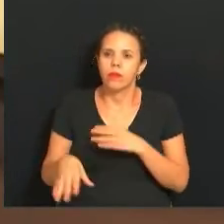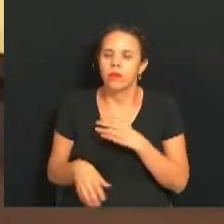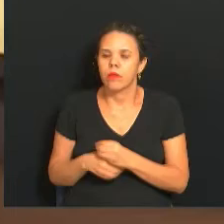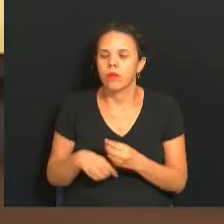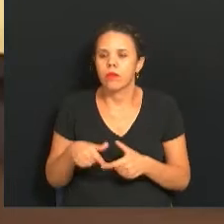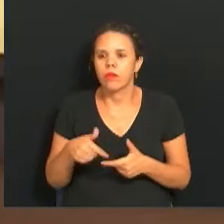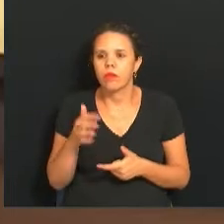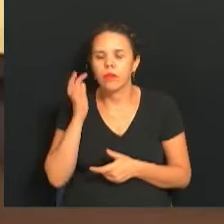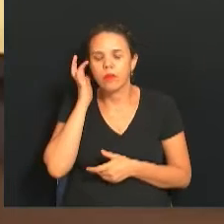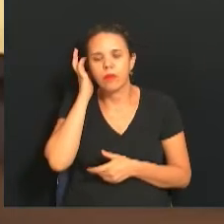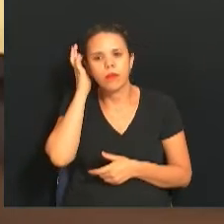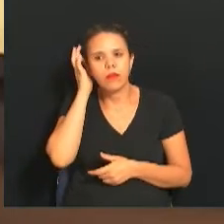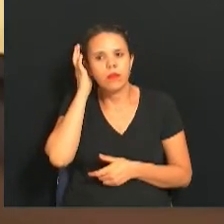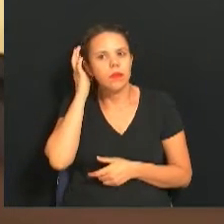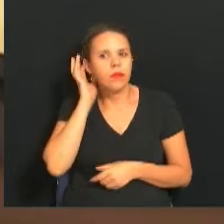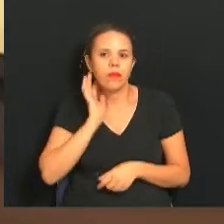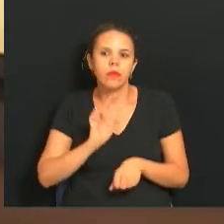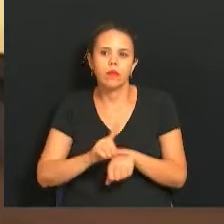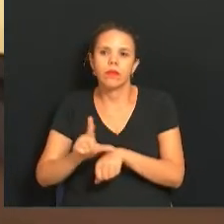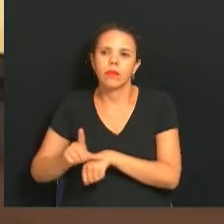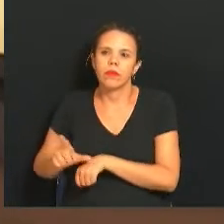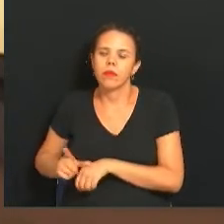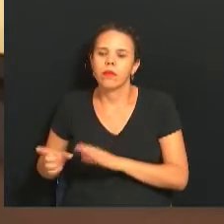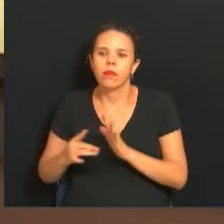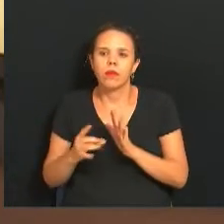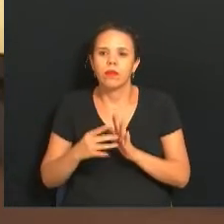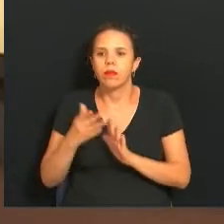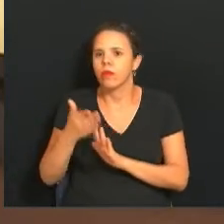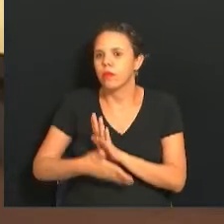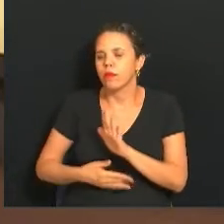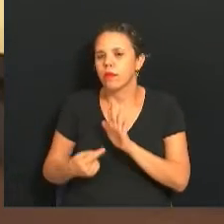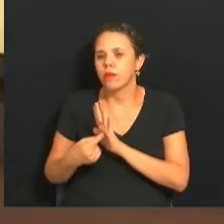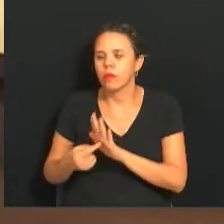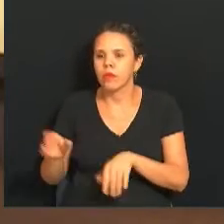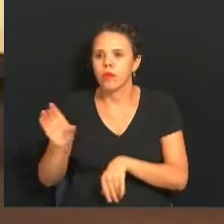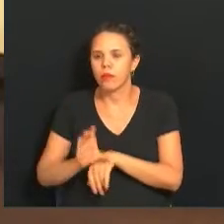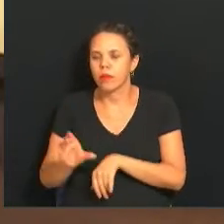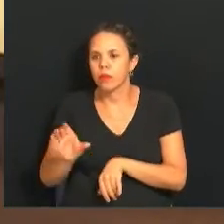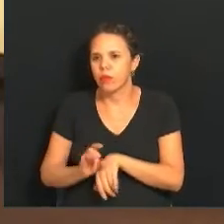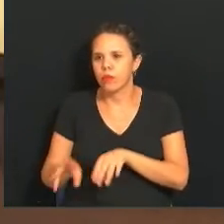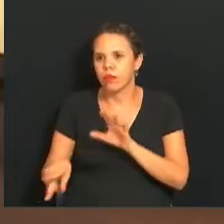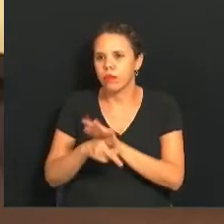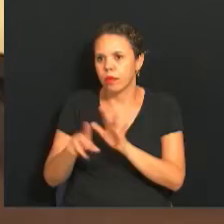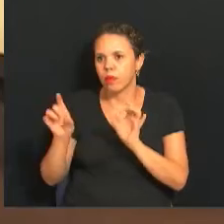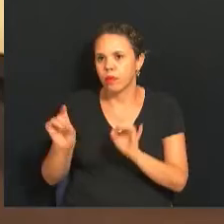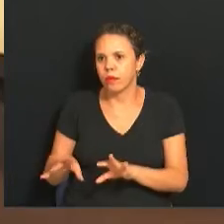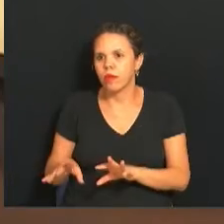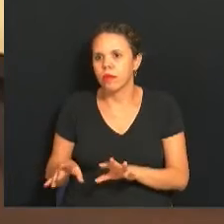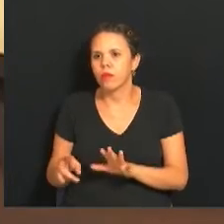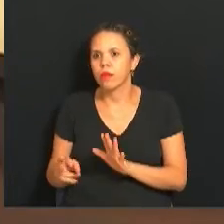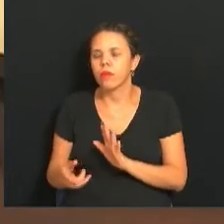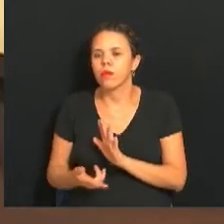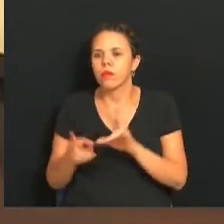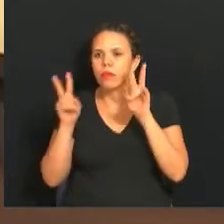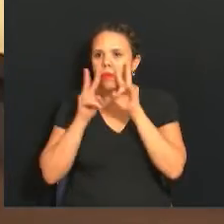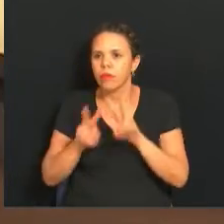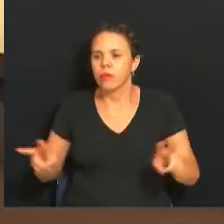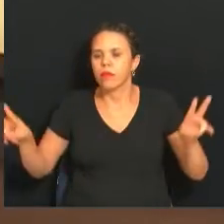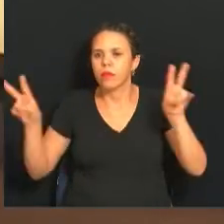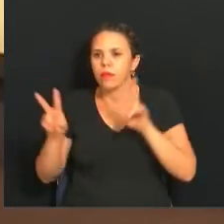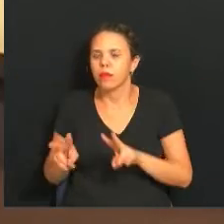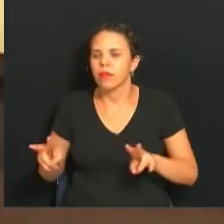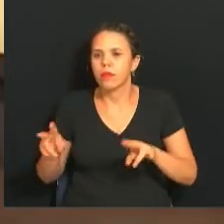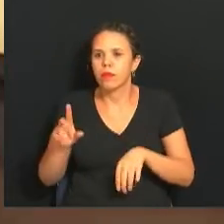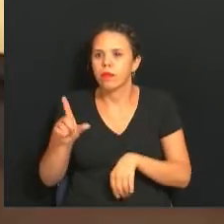de vitrinista de diversas formas. Existem cursos especializados em visual merchandising, que no caso cuida não só da